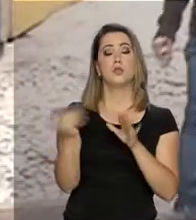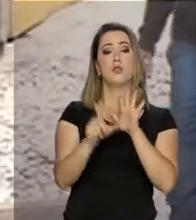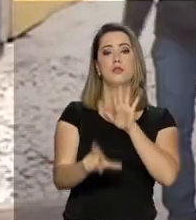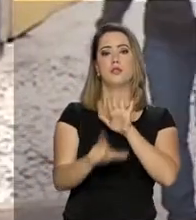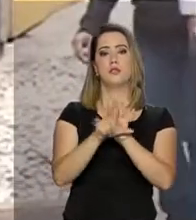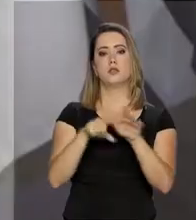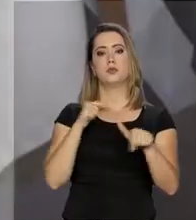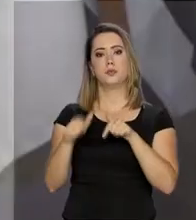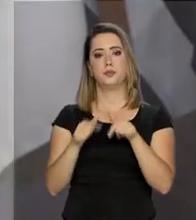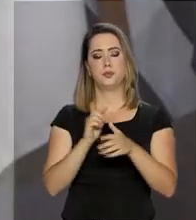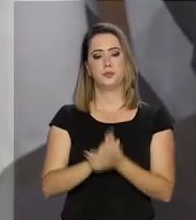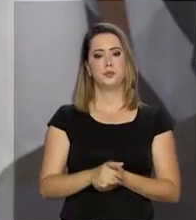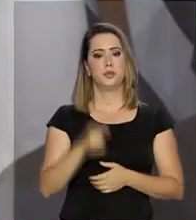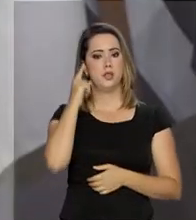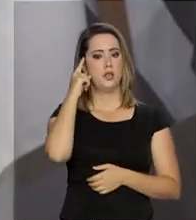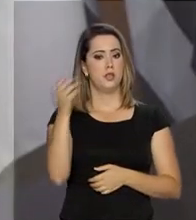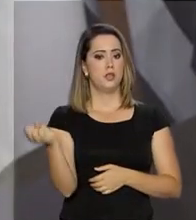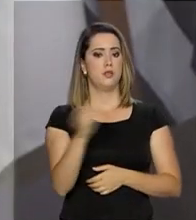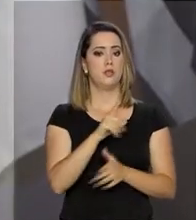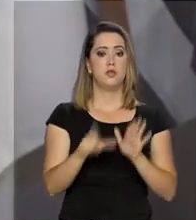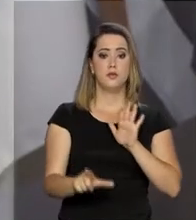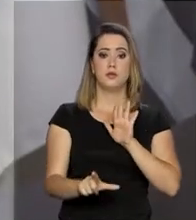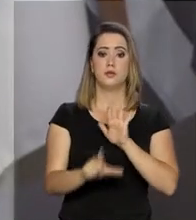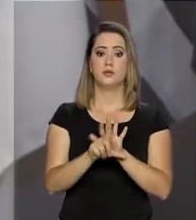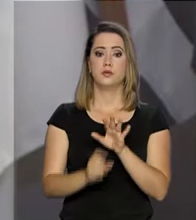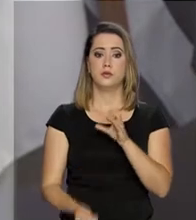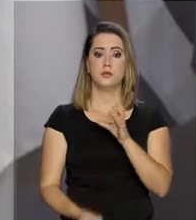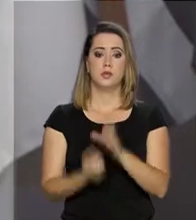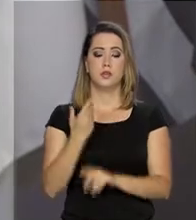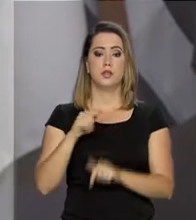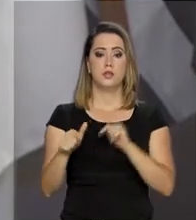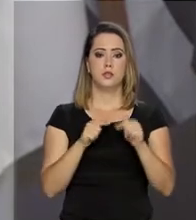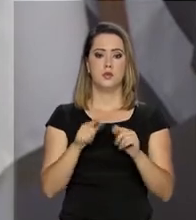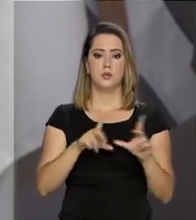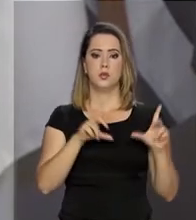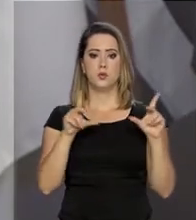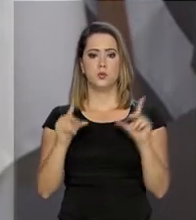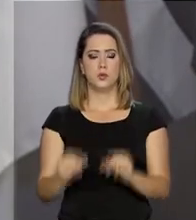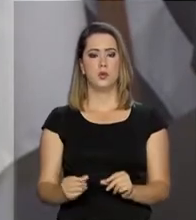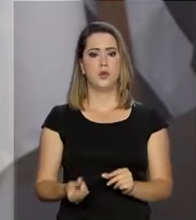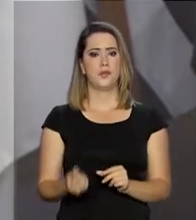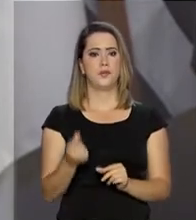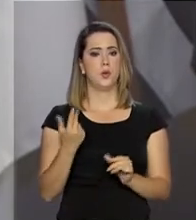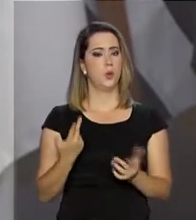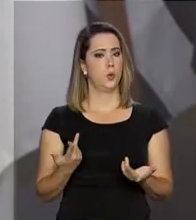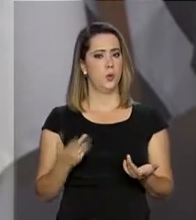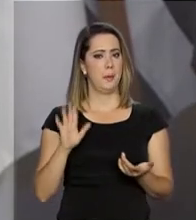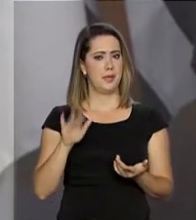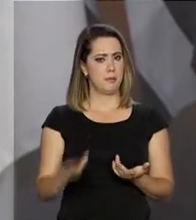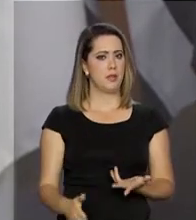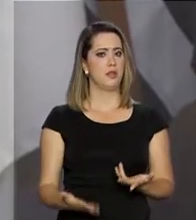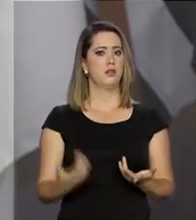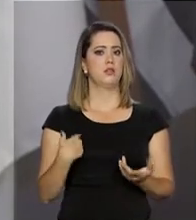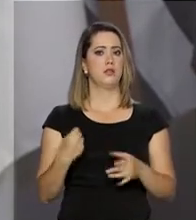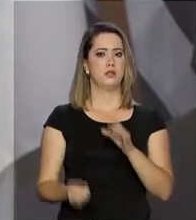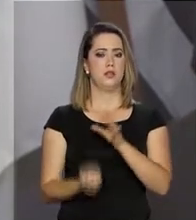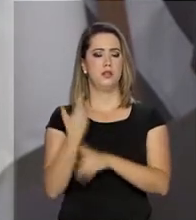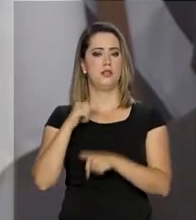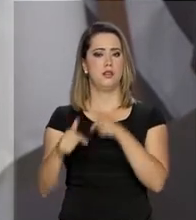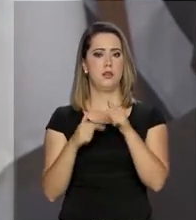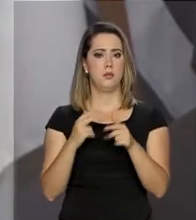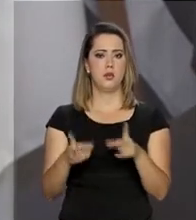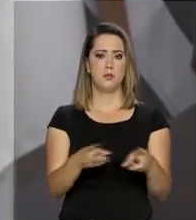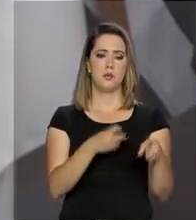trabalhista a idéia da derrota trabalhista ela vai gerar condições de reduzir custo brasil e vai gerar condições de maiores de emprego formal uma